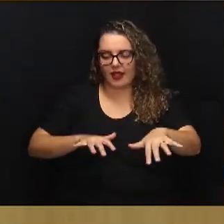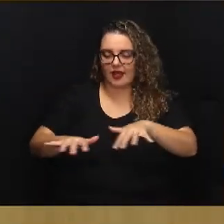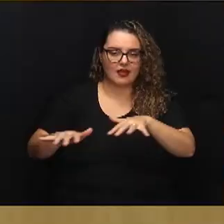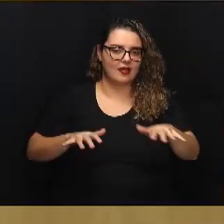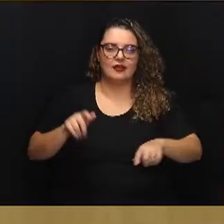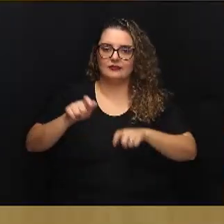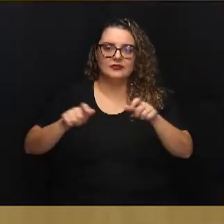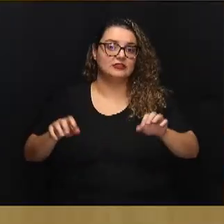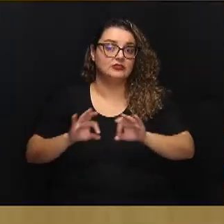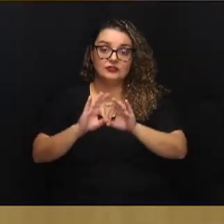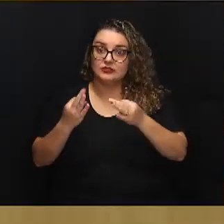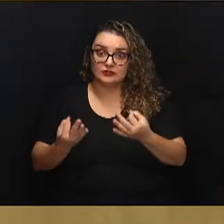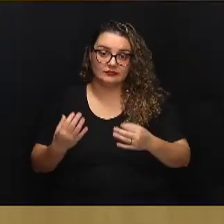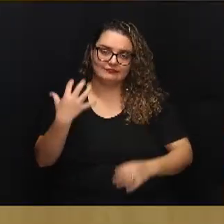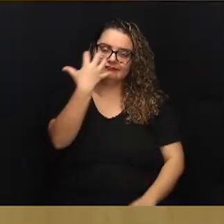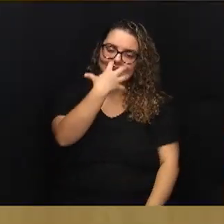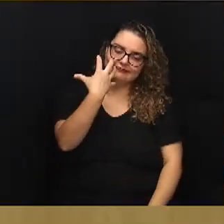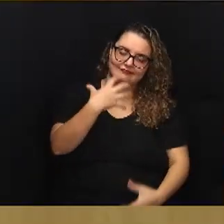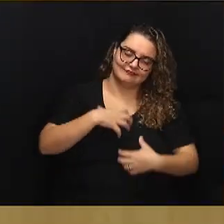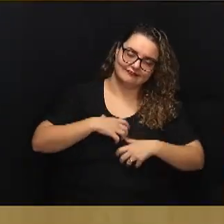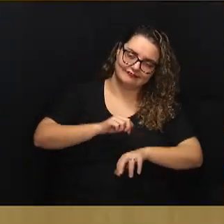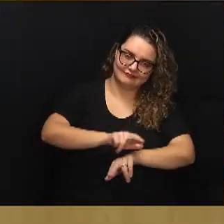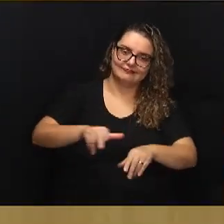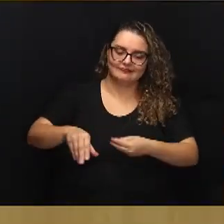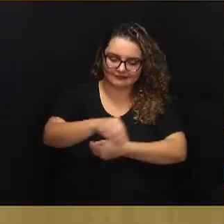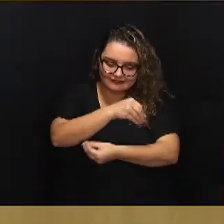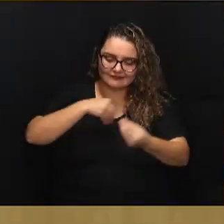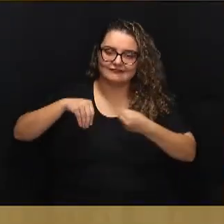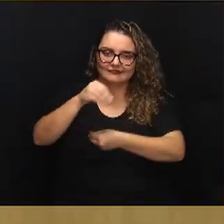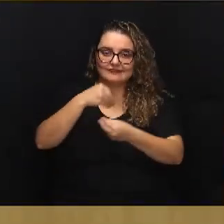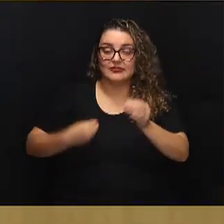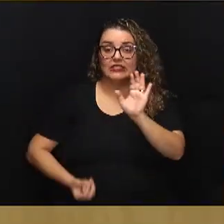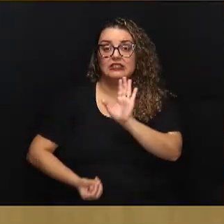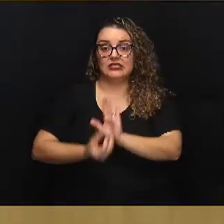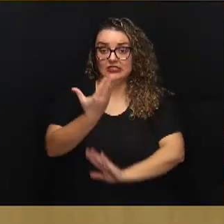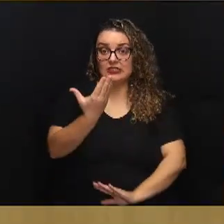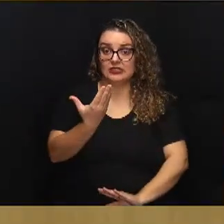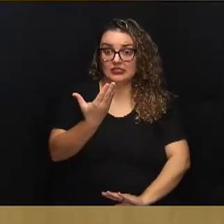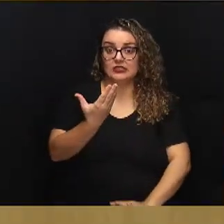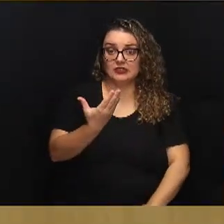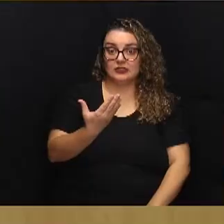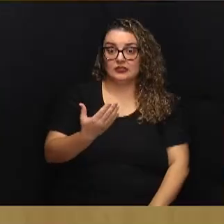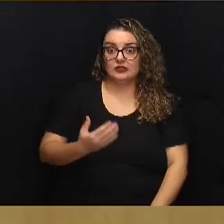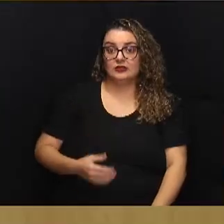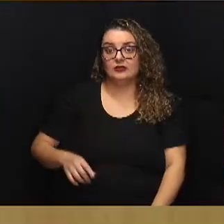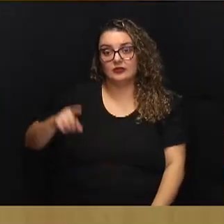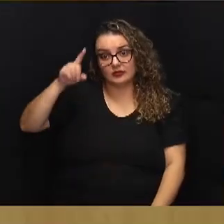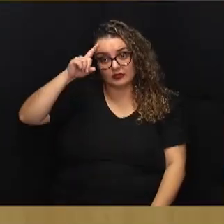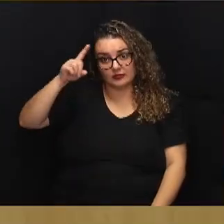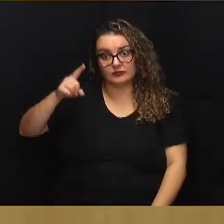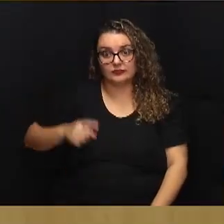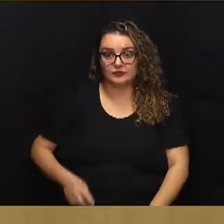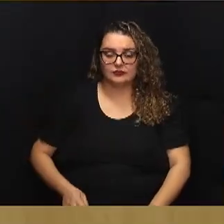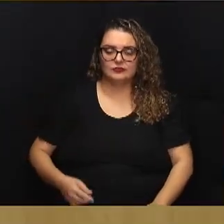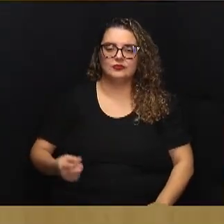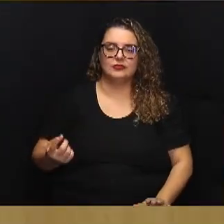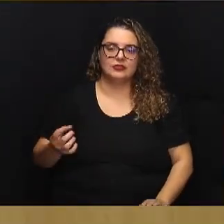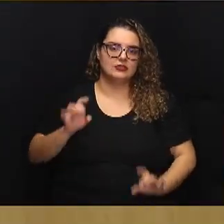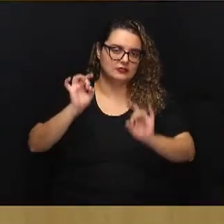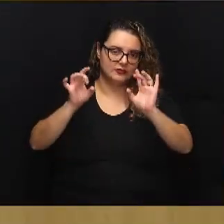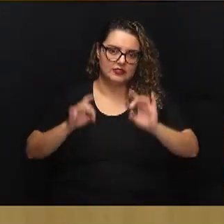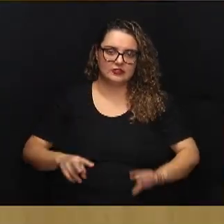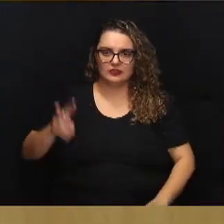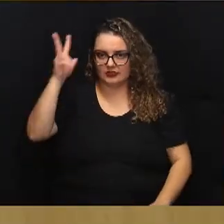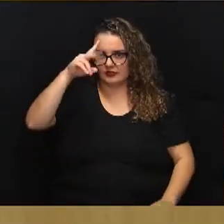pessoas, famílias, paixões, sentimentos, né? Então a criação dessa data com patrimônio imaterial da cidade é fantástica,